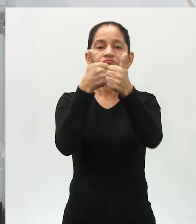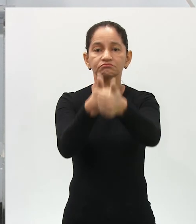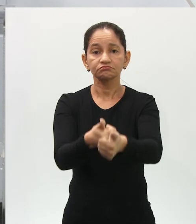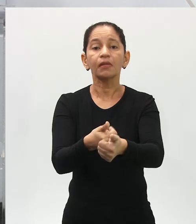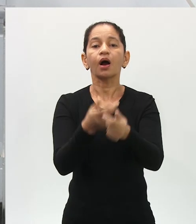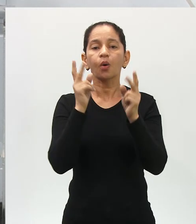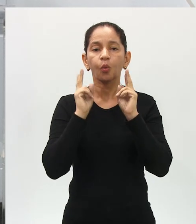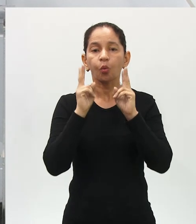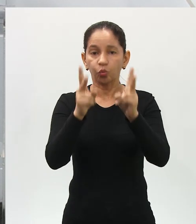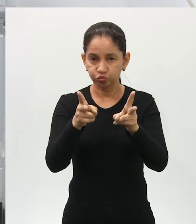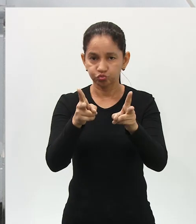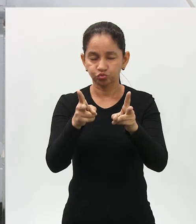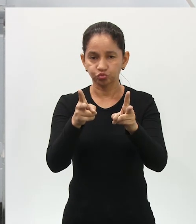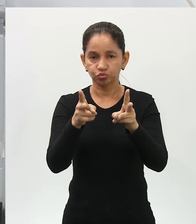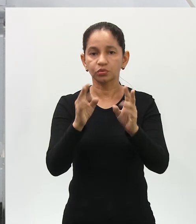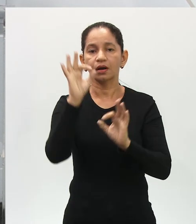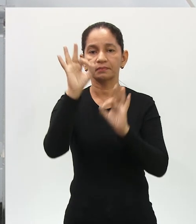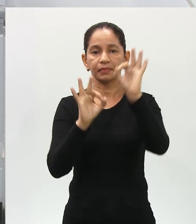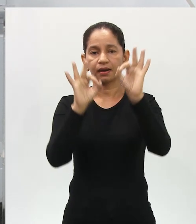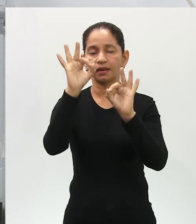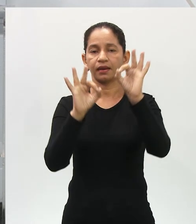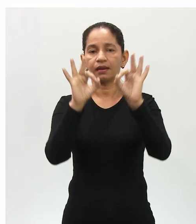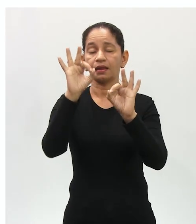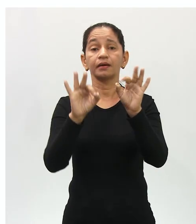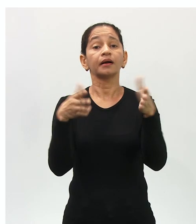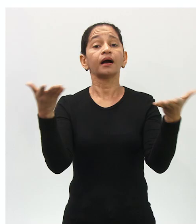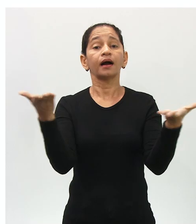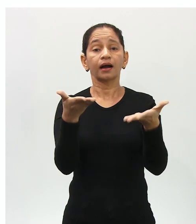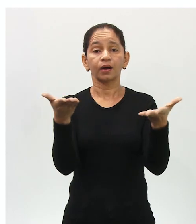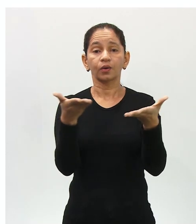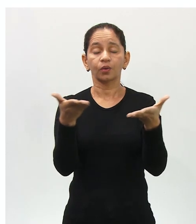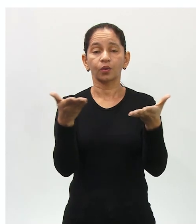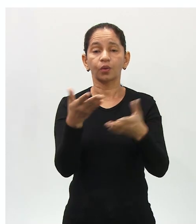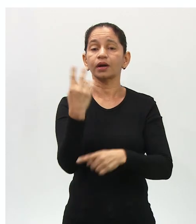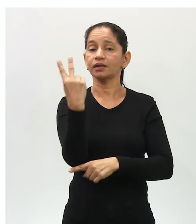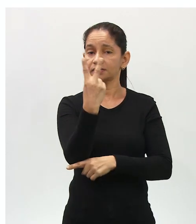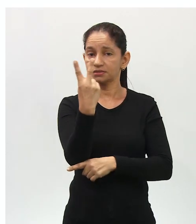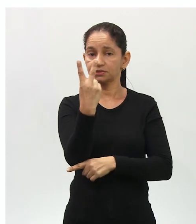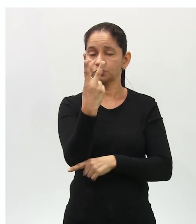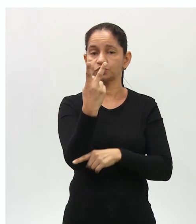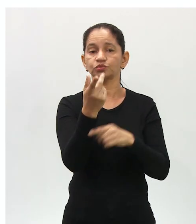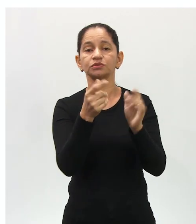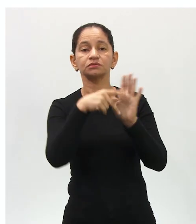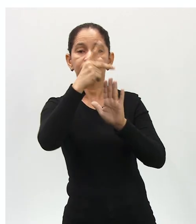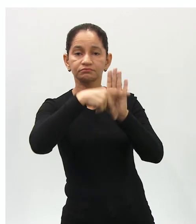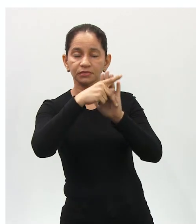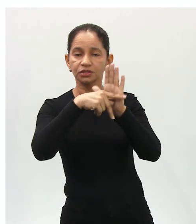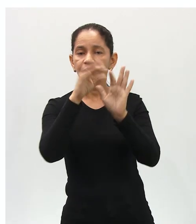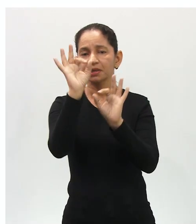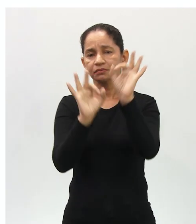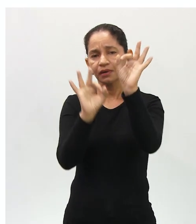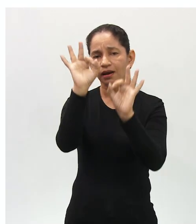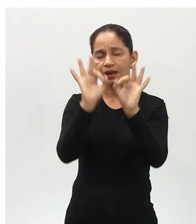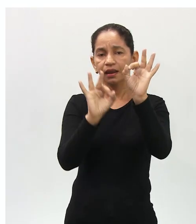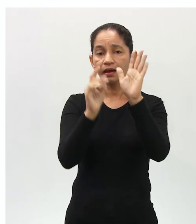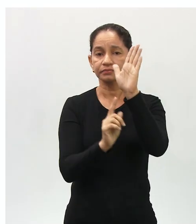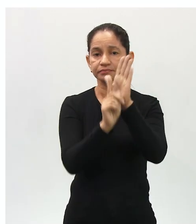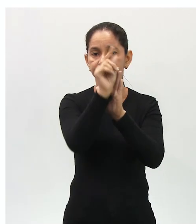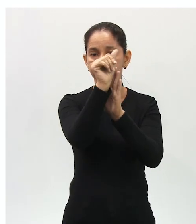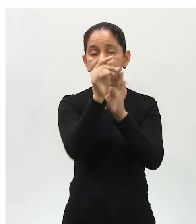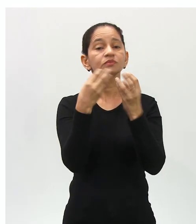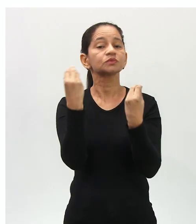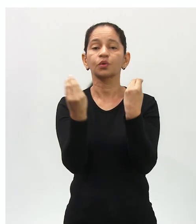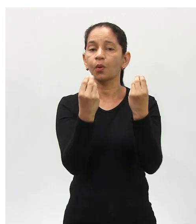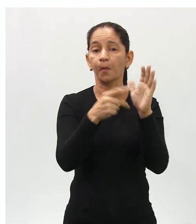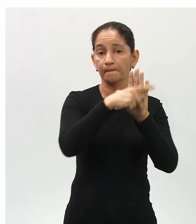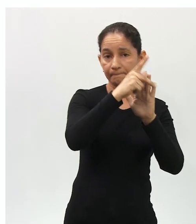tá bom? Para dar continuidade das ações orçamentárias. Aí agora passando para a segunda etapa da elaboração, né, do ciclo orçamentário.